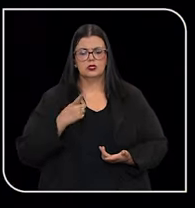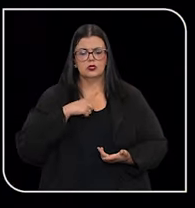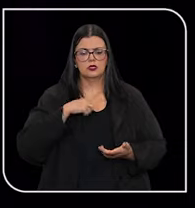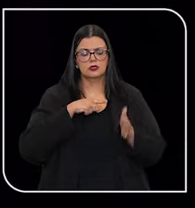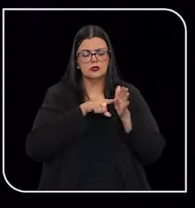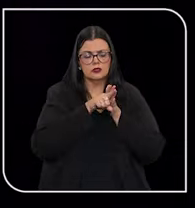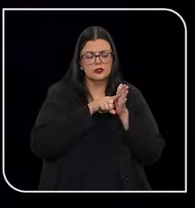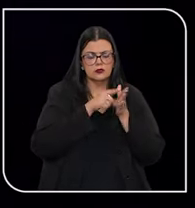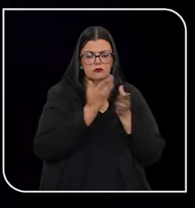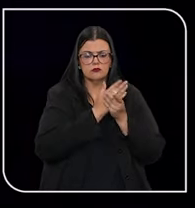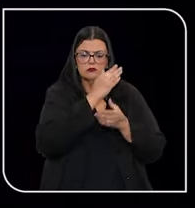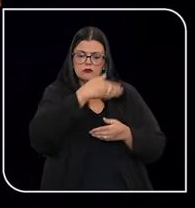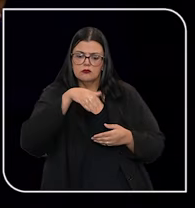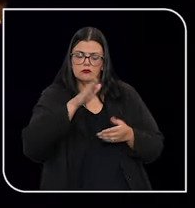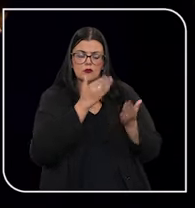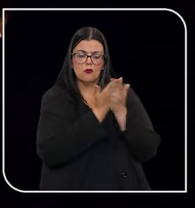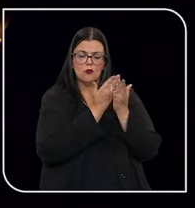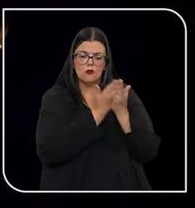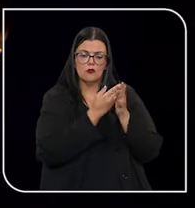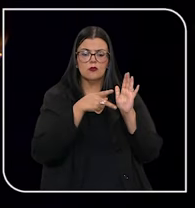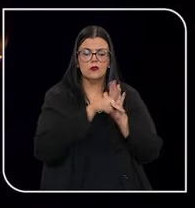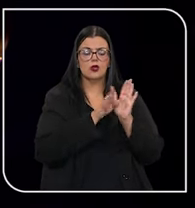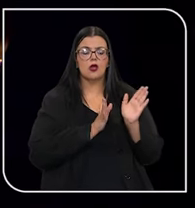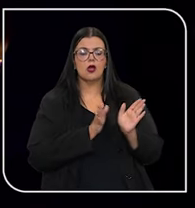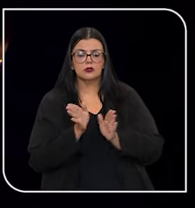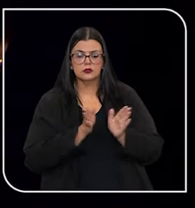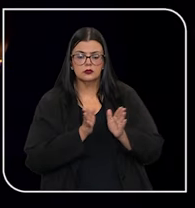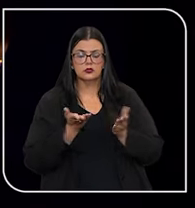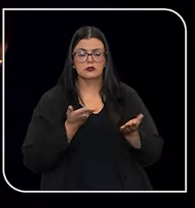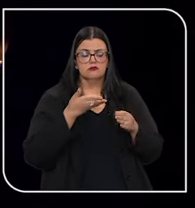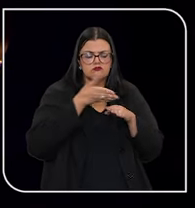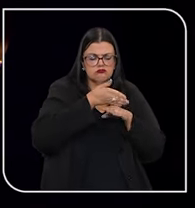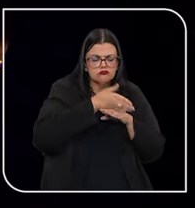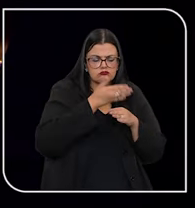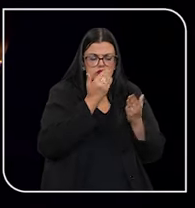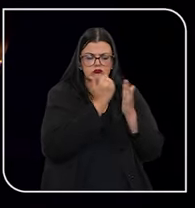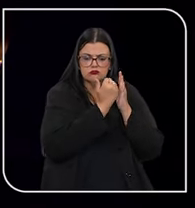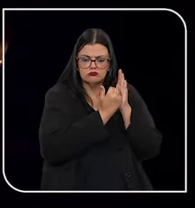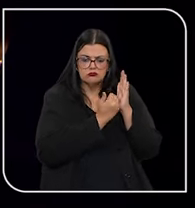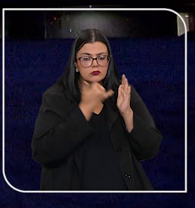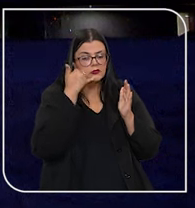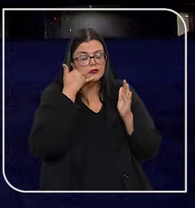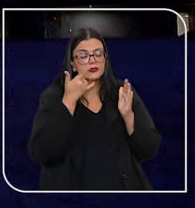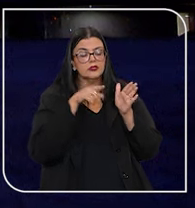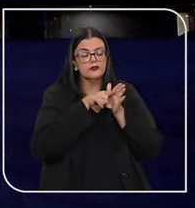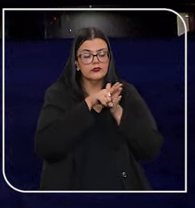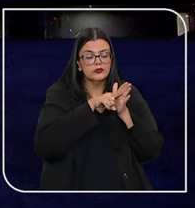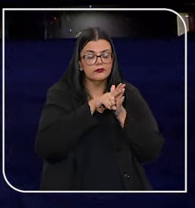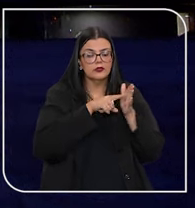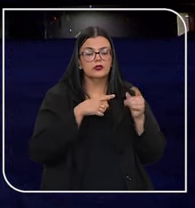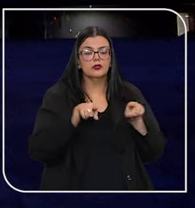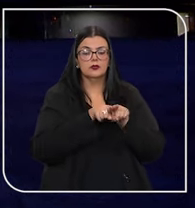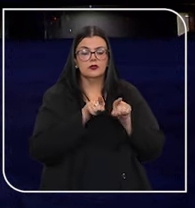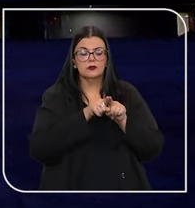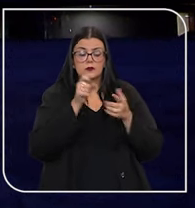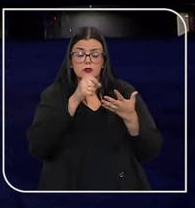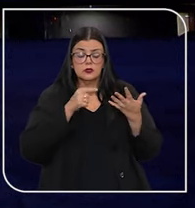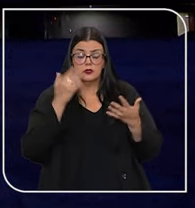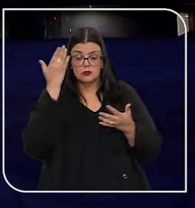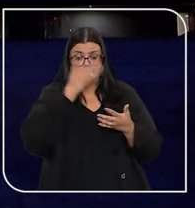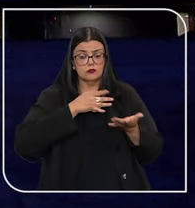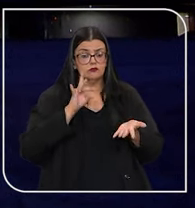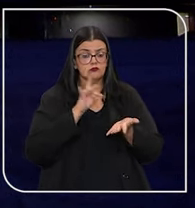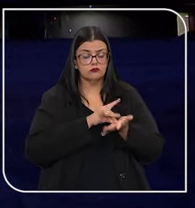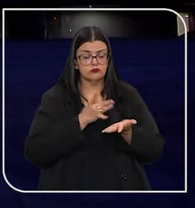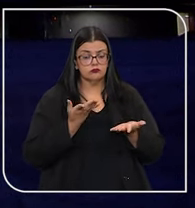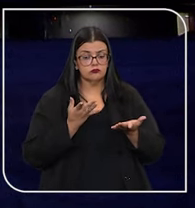autos para identificar e excluir as provas derivadas do acesso ilegal ao aparelho telefônico além de verificar se sobrarão elementos